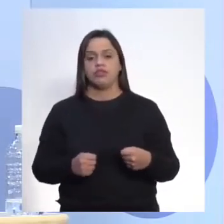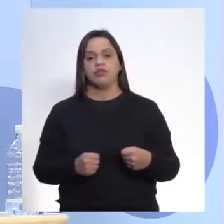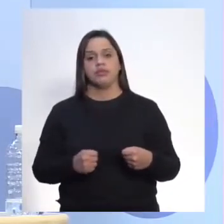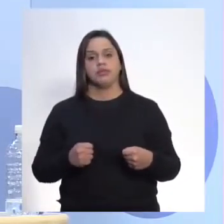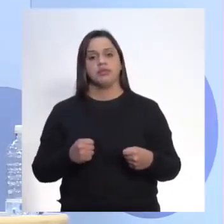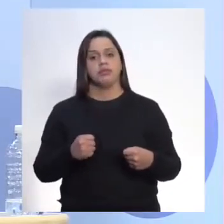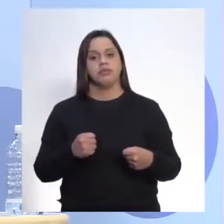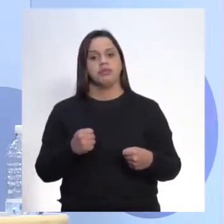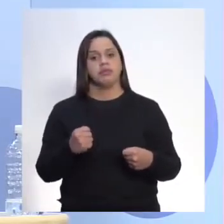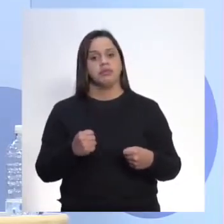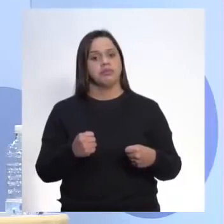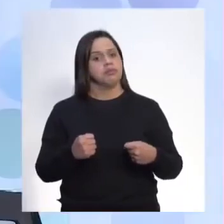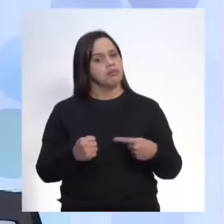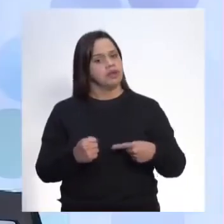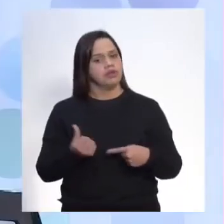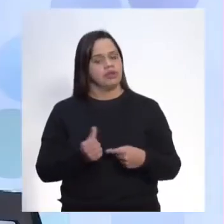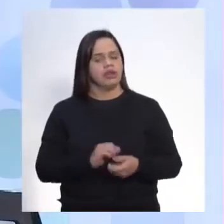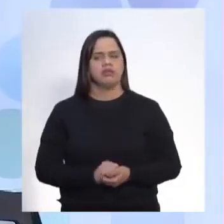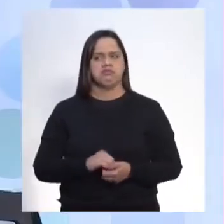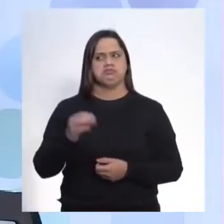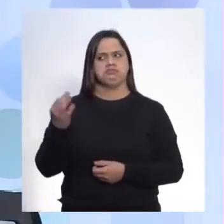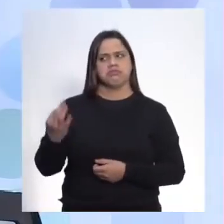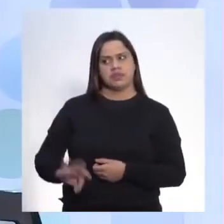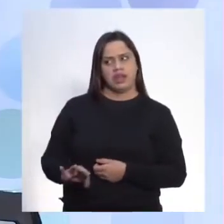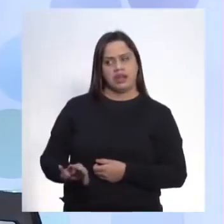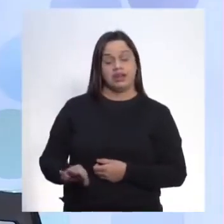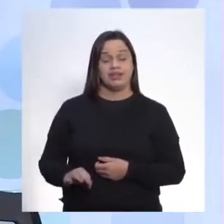certo? Vamos lá, né, Jonas? Tá?